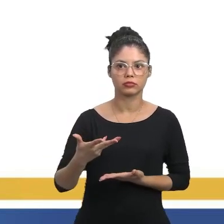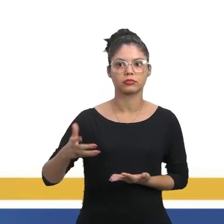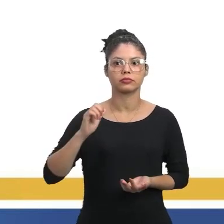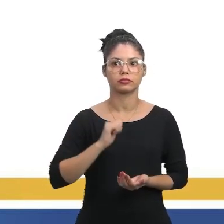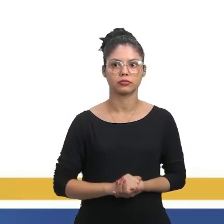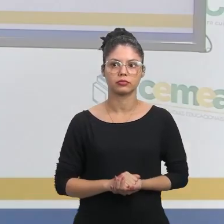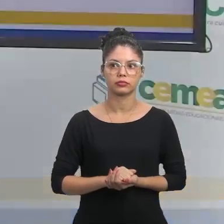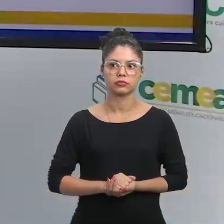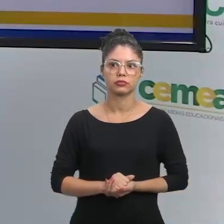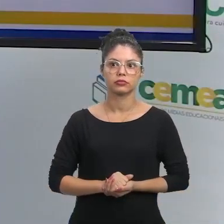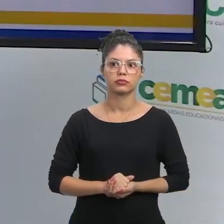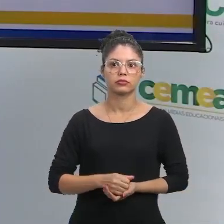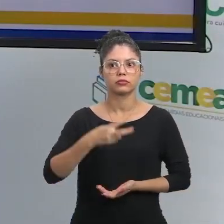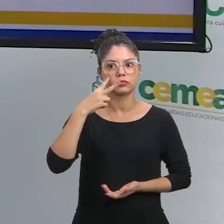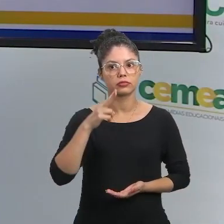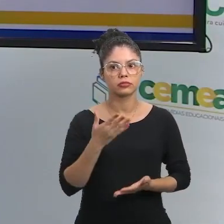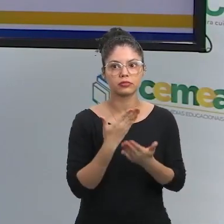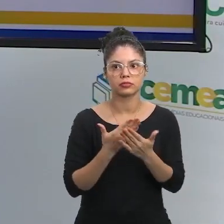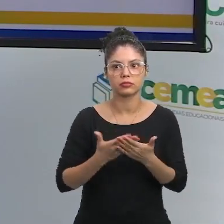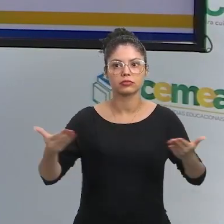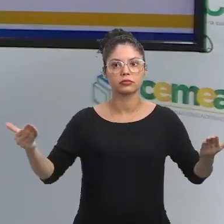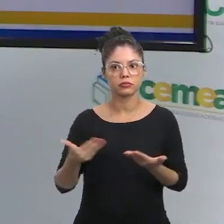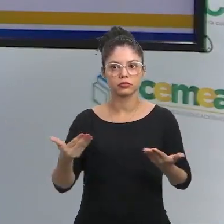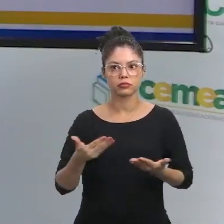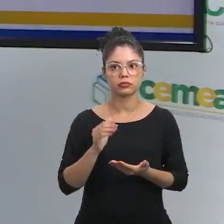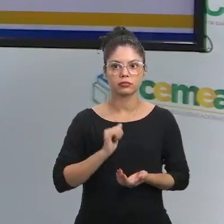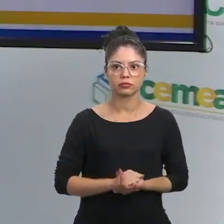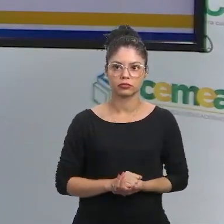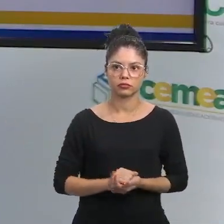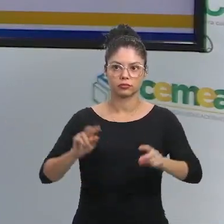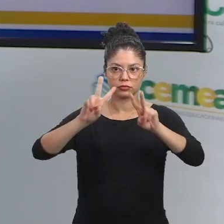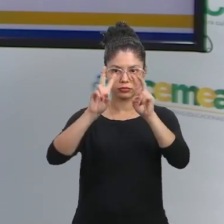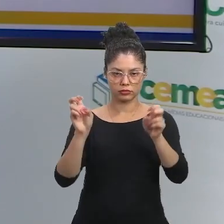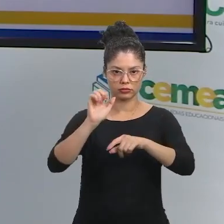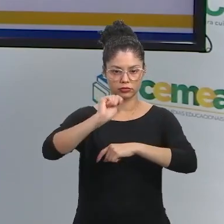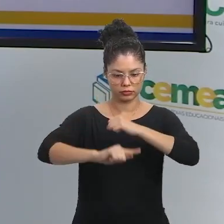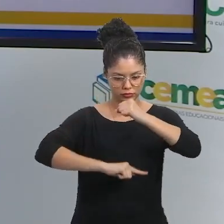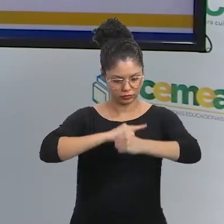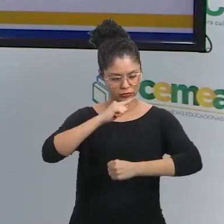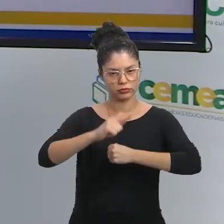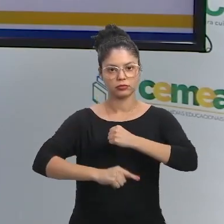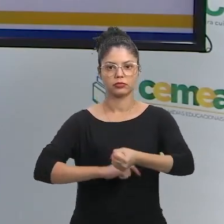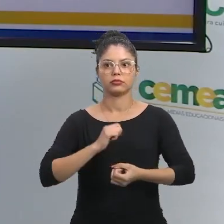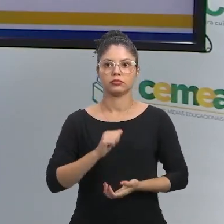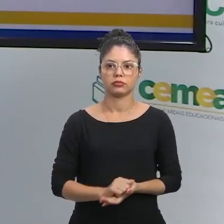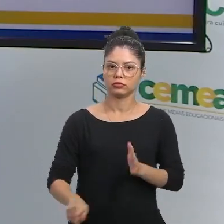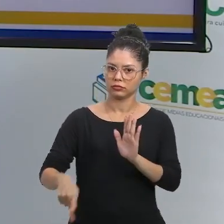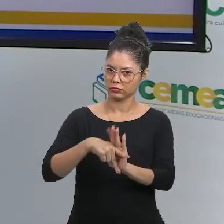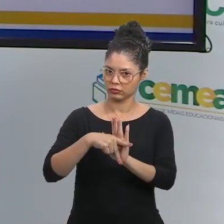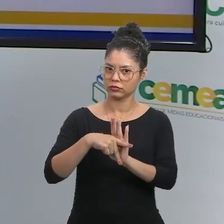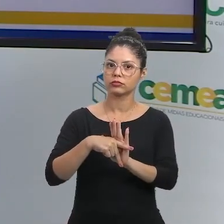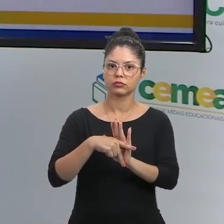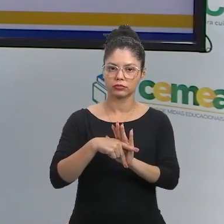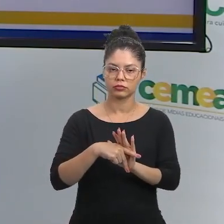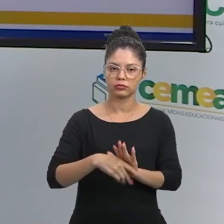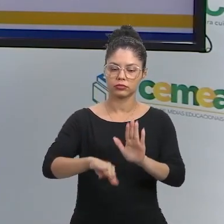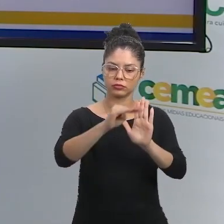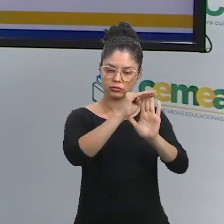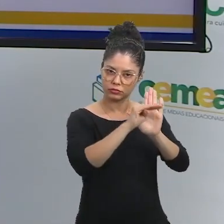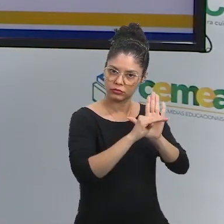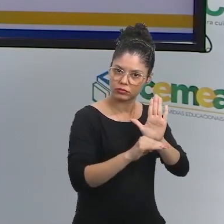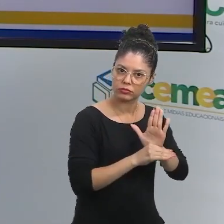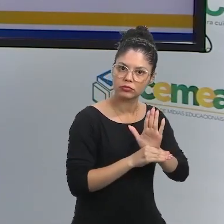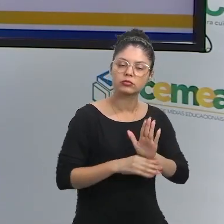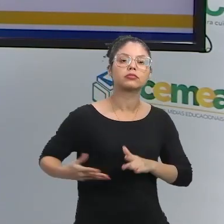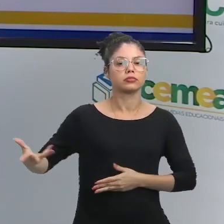nisso, nós vamos estudar hoje acerca da atomística, da parte especificamente dos modelos atômicos,